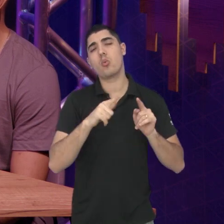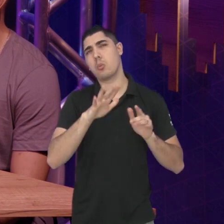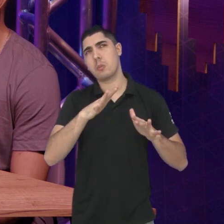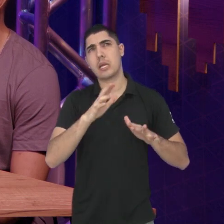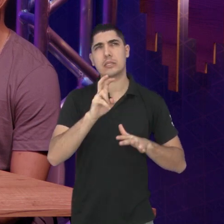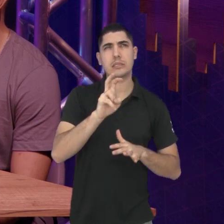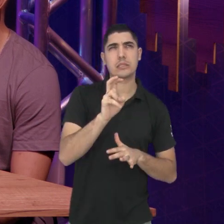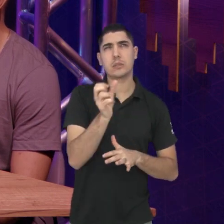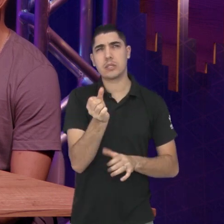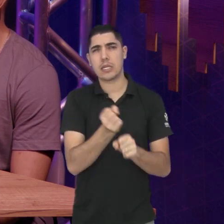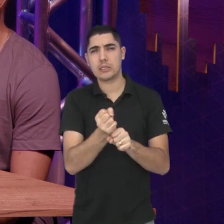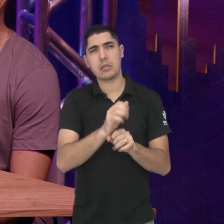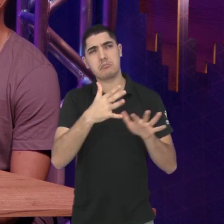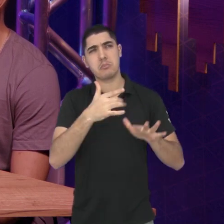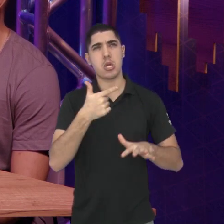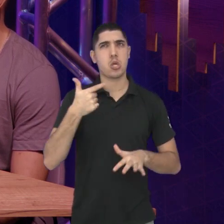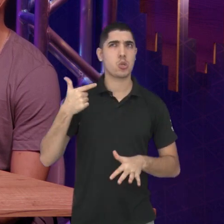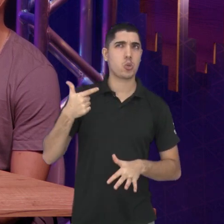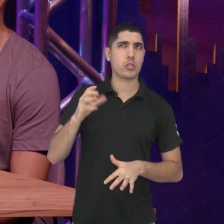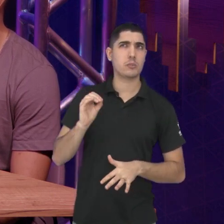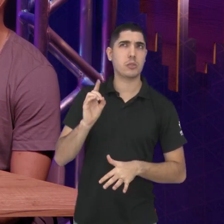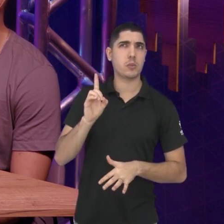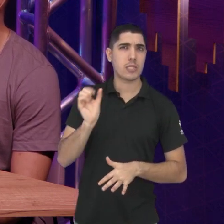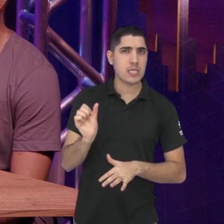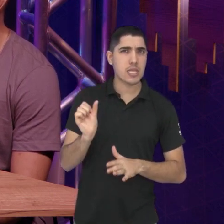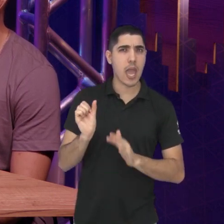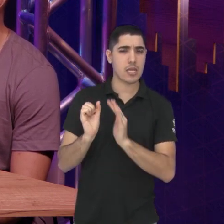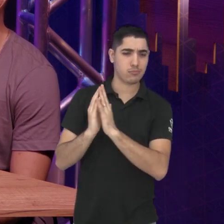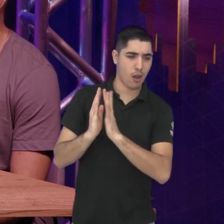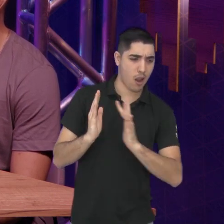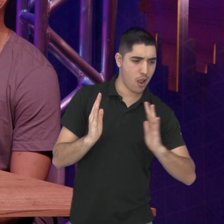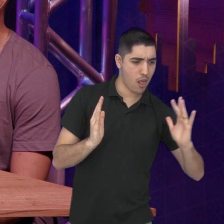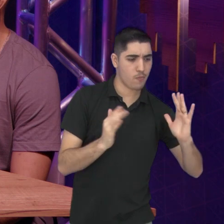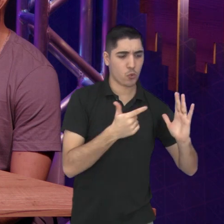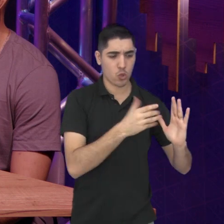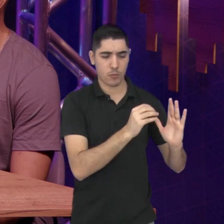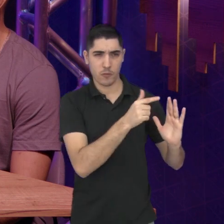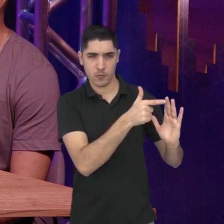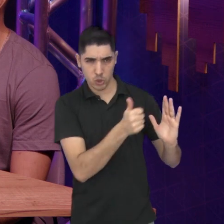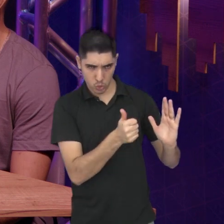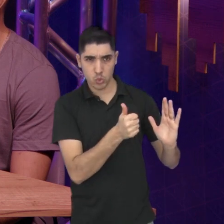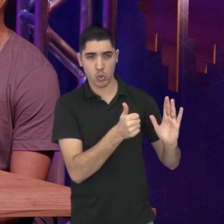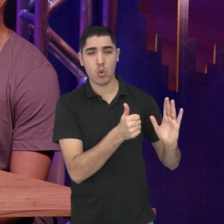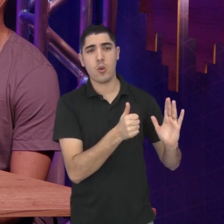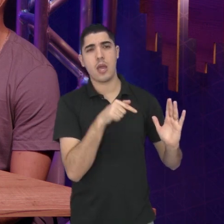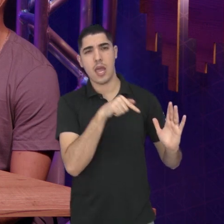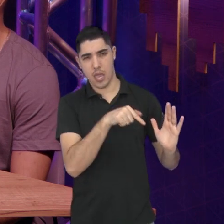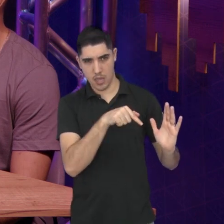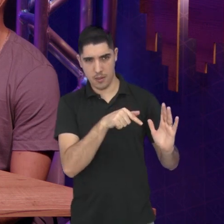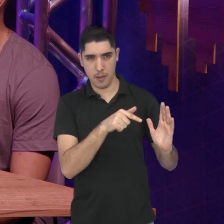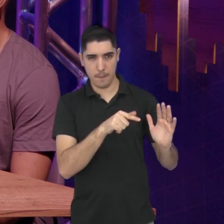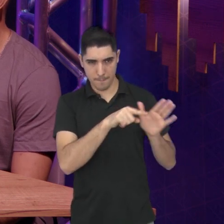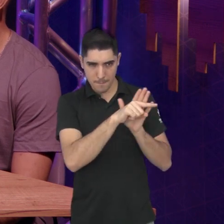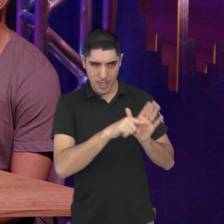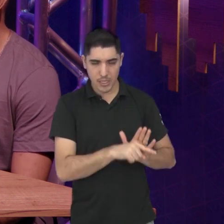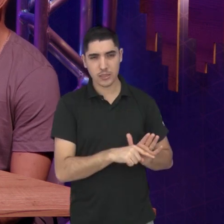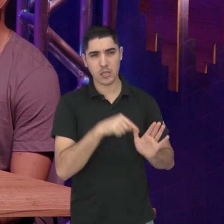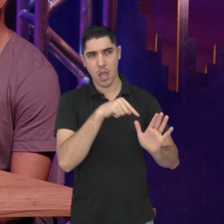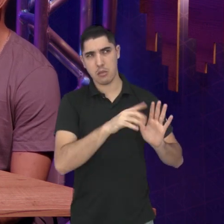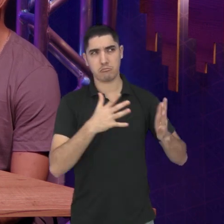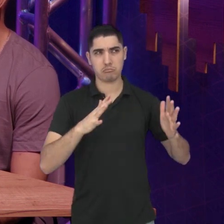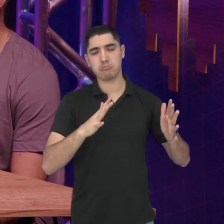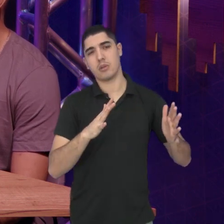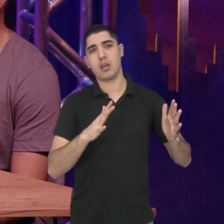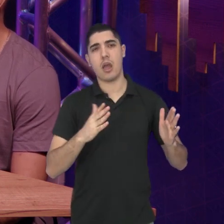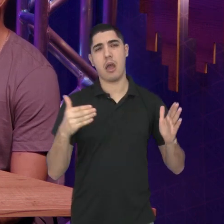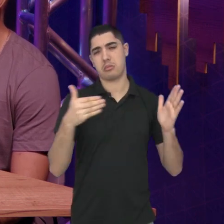anos, então assim, de 2016 a 2021 mais ou menos, que essa pesquisa, né, feita mais ou menos